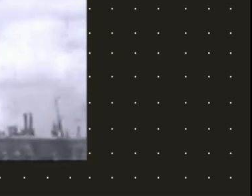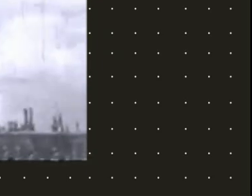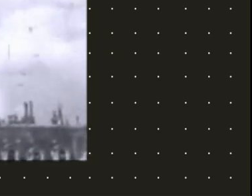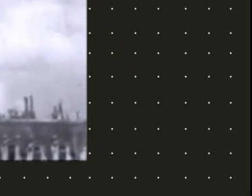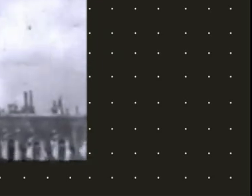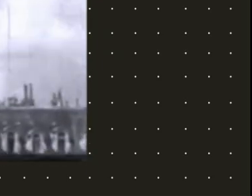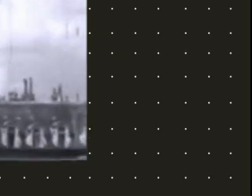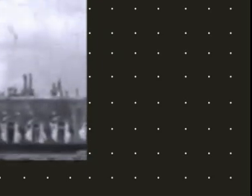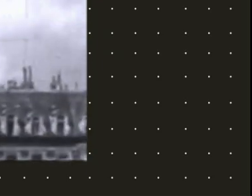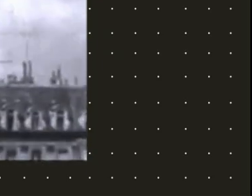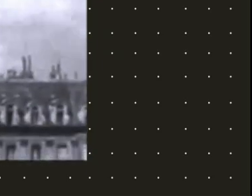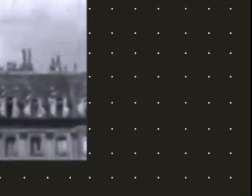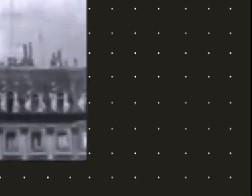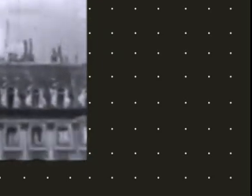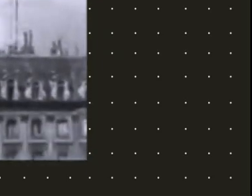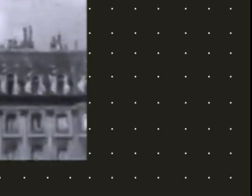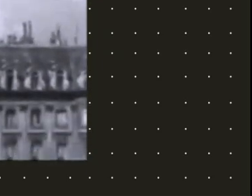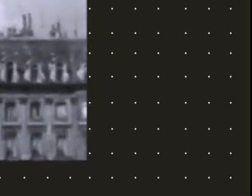garçon.